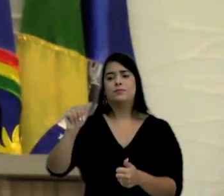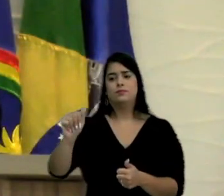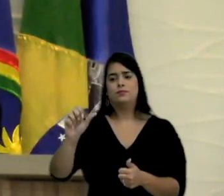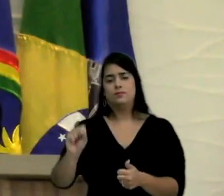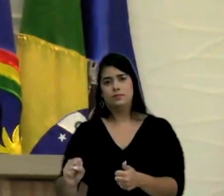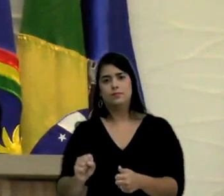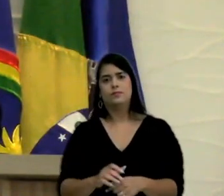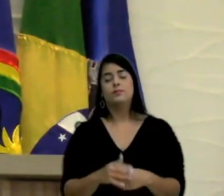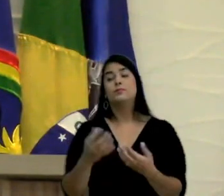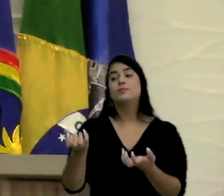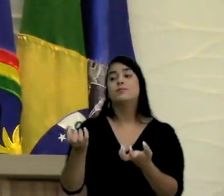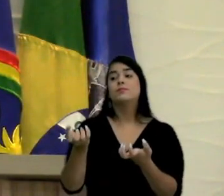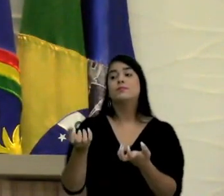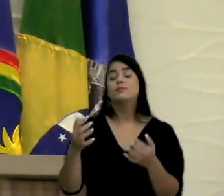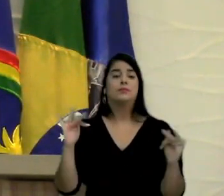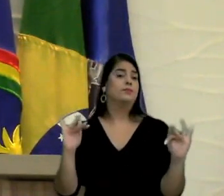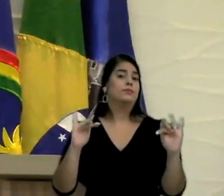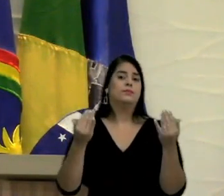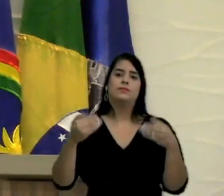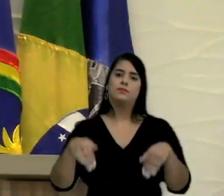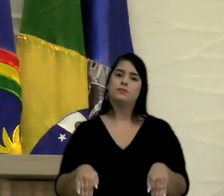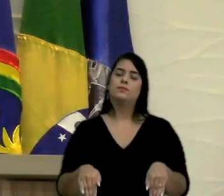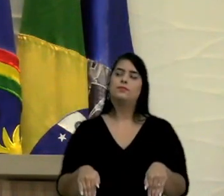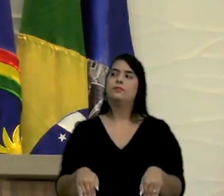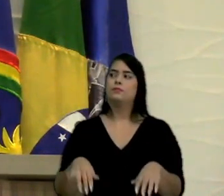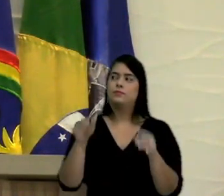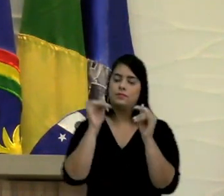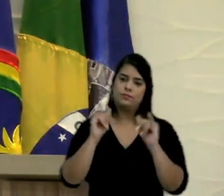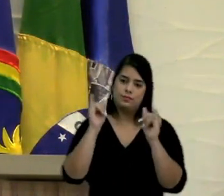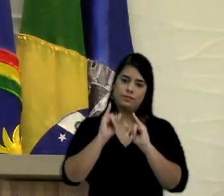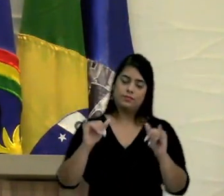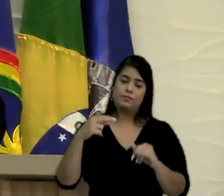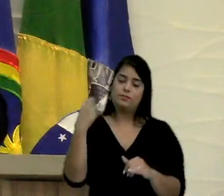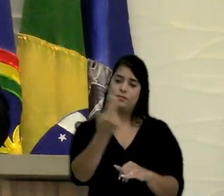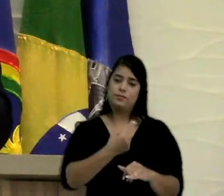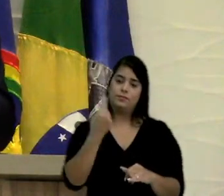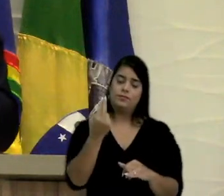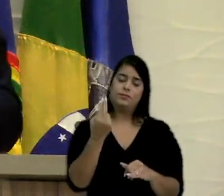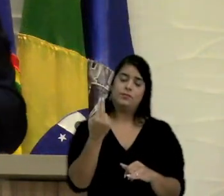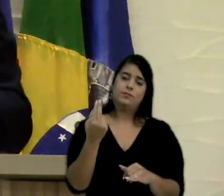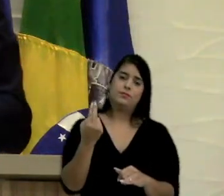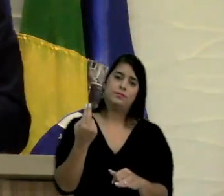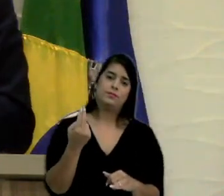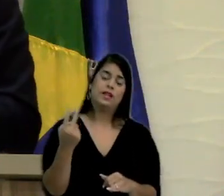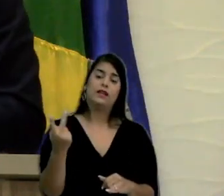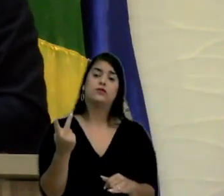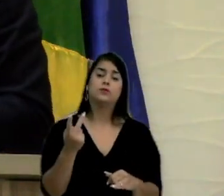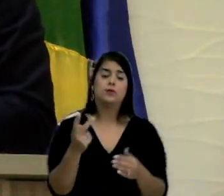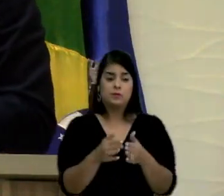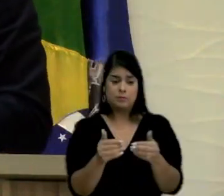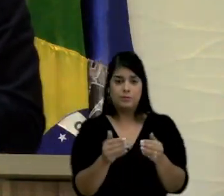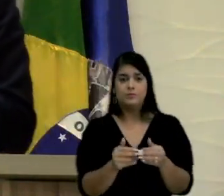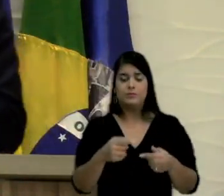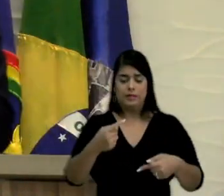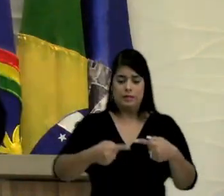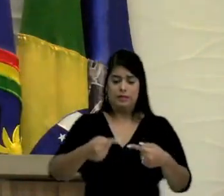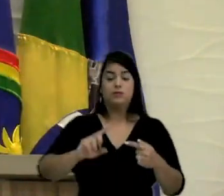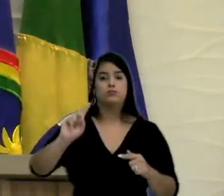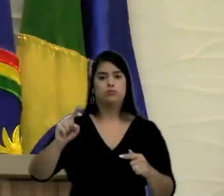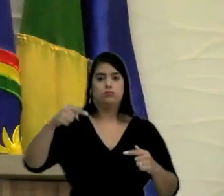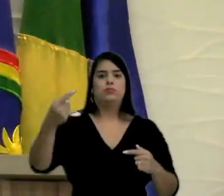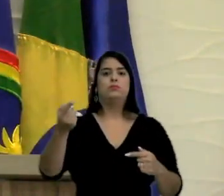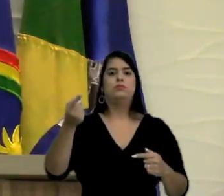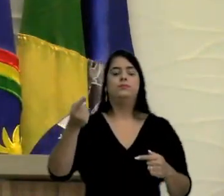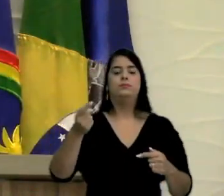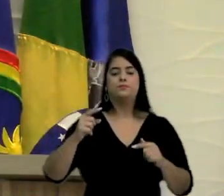quero para finalizar senhor presidente dizer que nós estamos também com dois requerimentos aqui que vamos discutir depois que